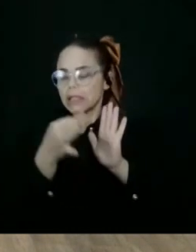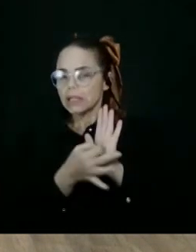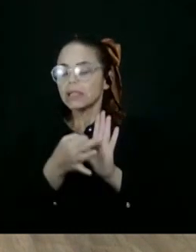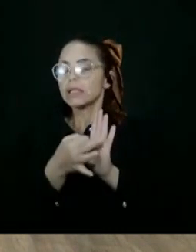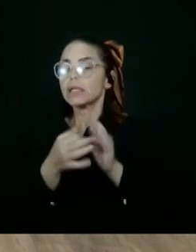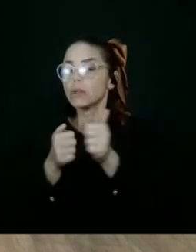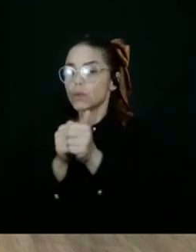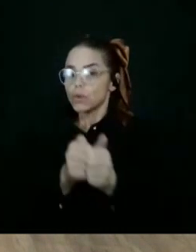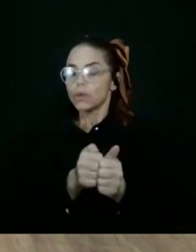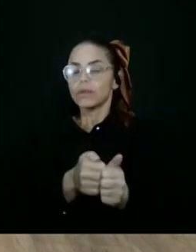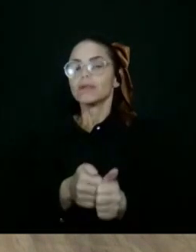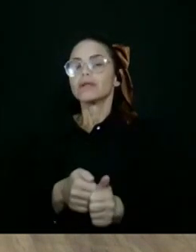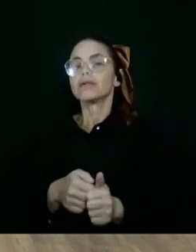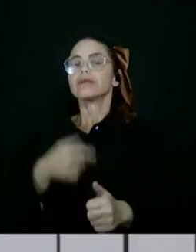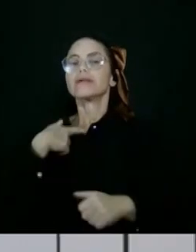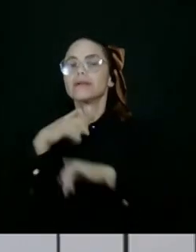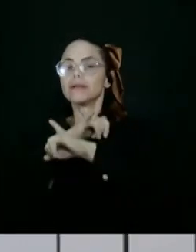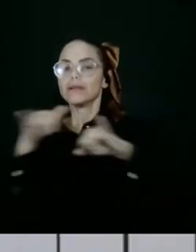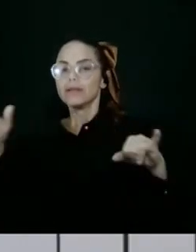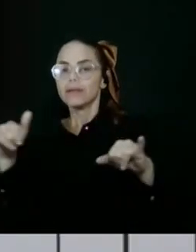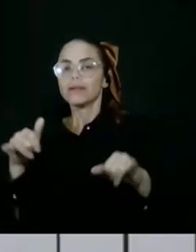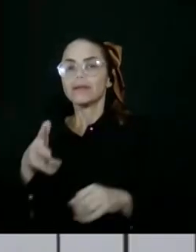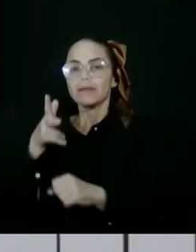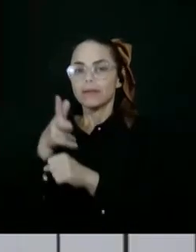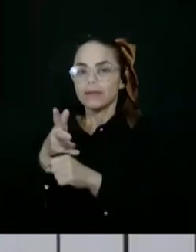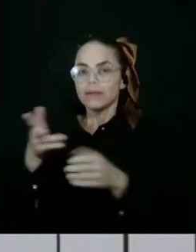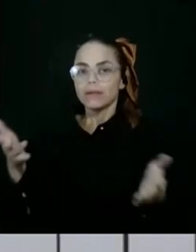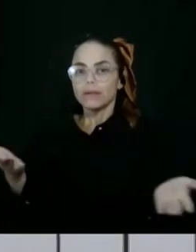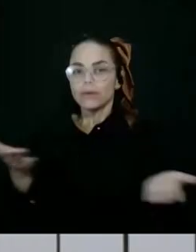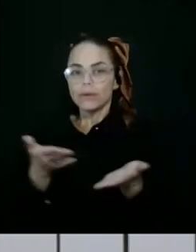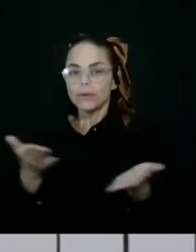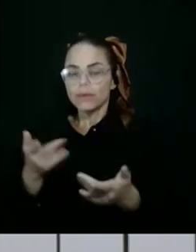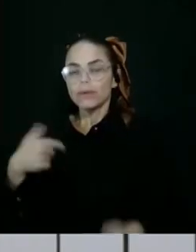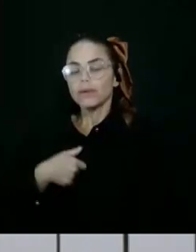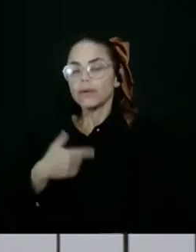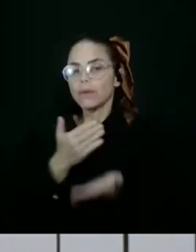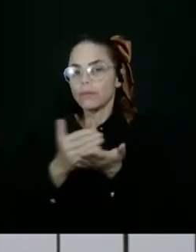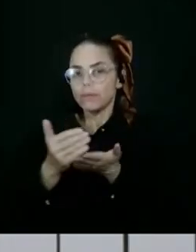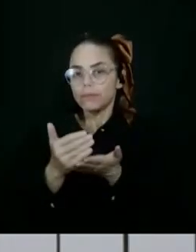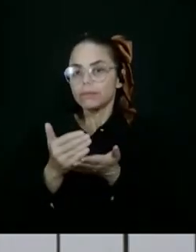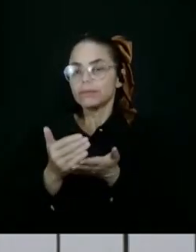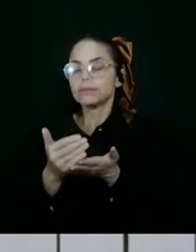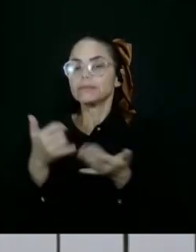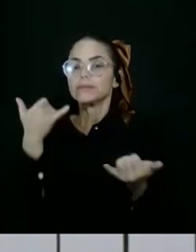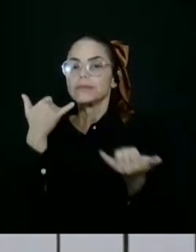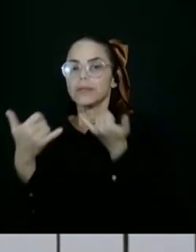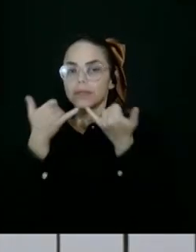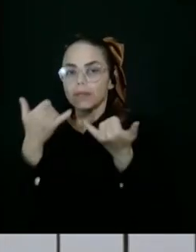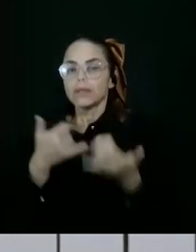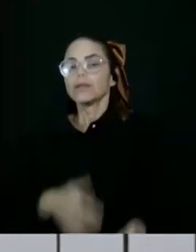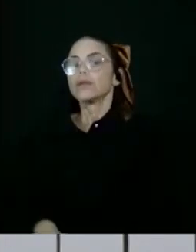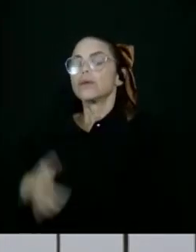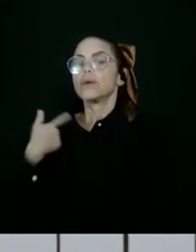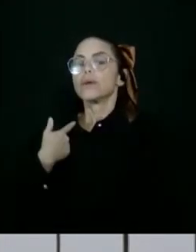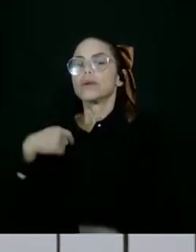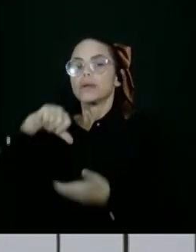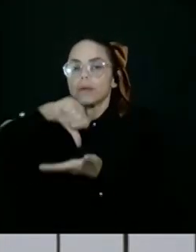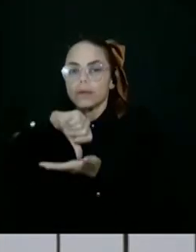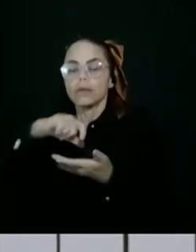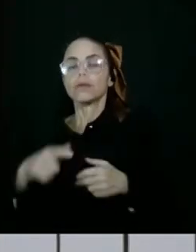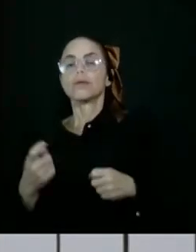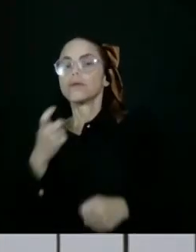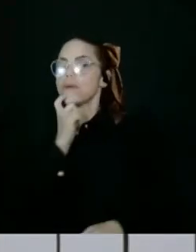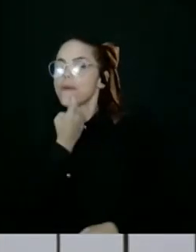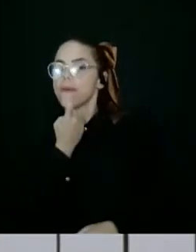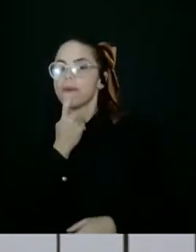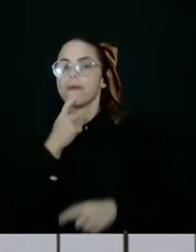no Câmara Notícia de hoje. E a gente começa com as notícias da metrópole. Em Campinas, um dos espaços